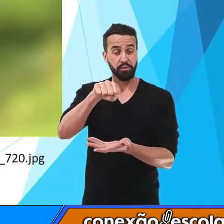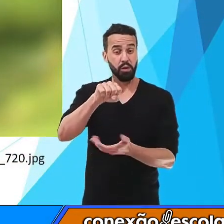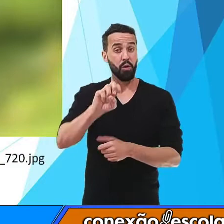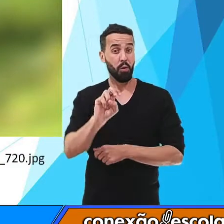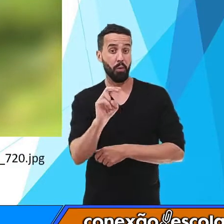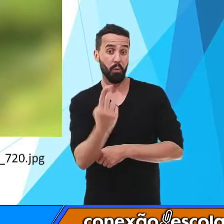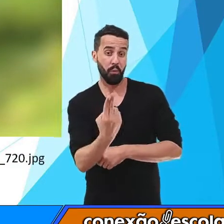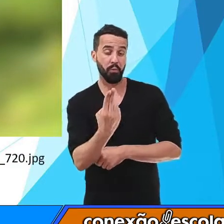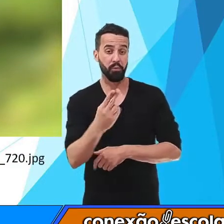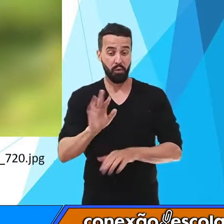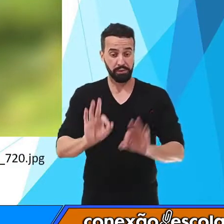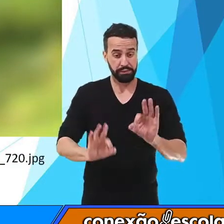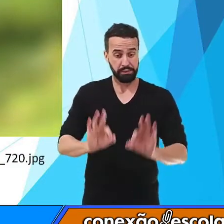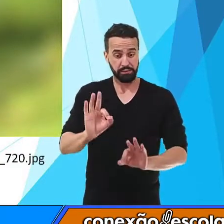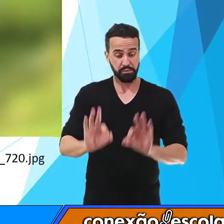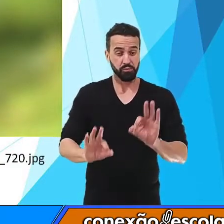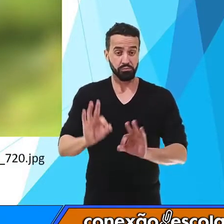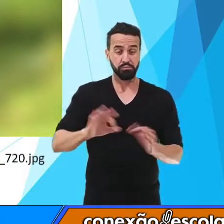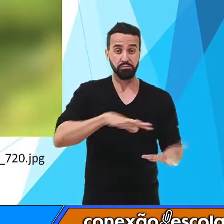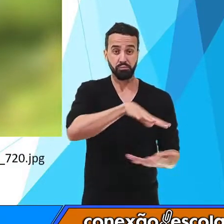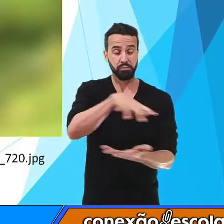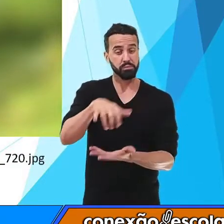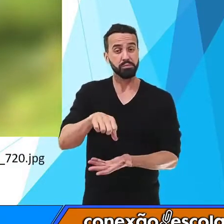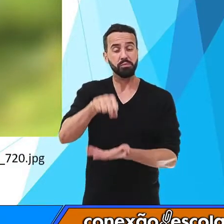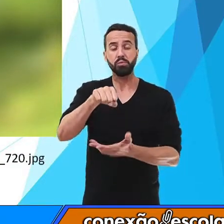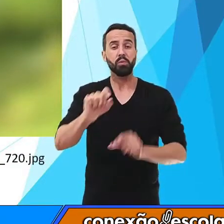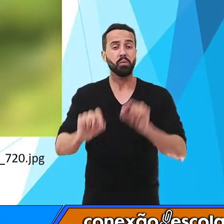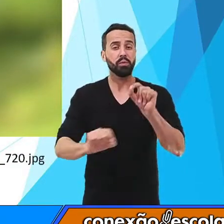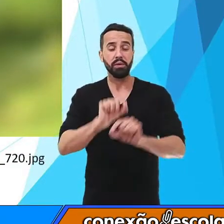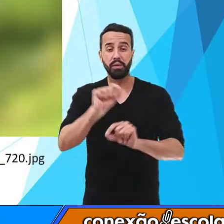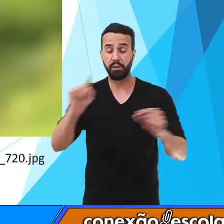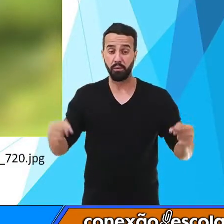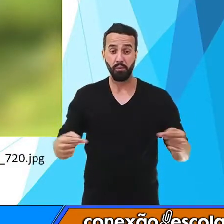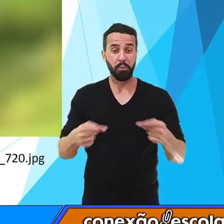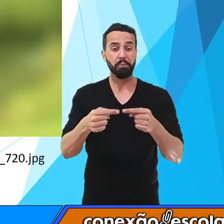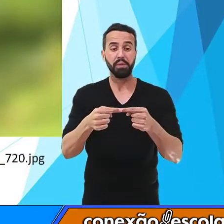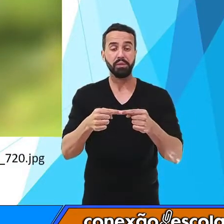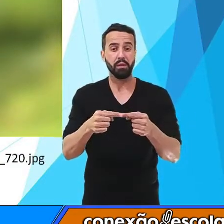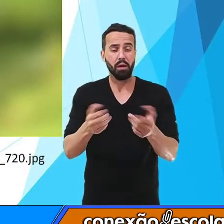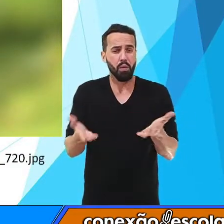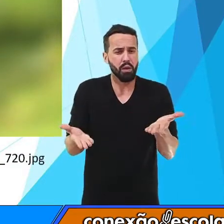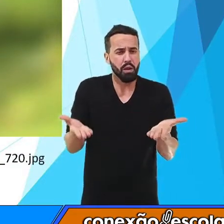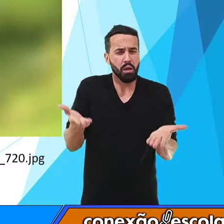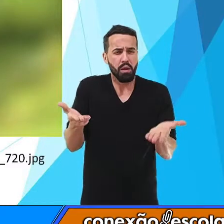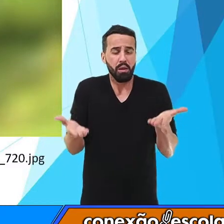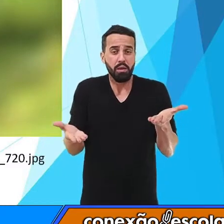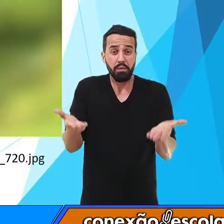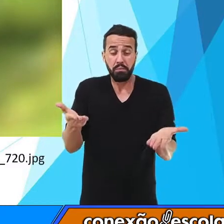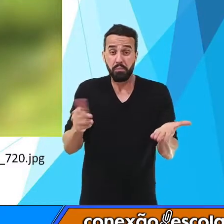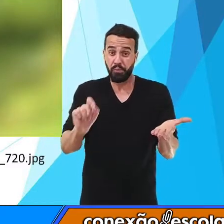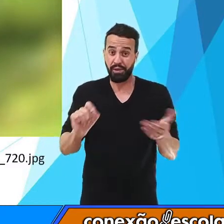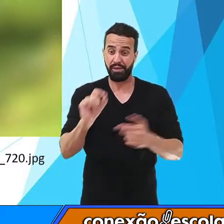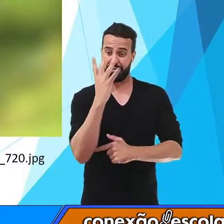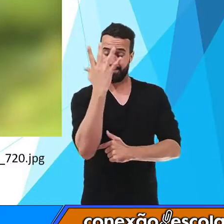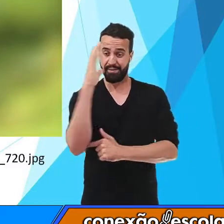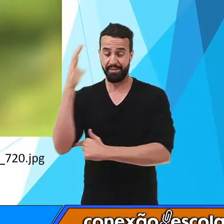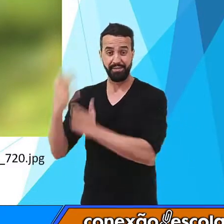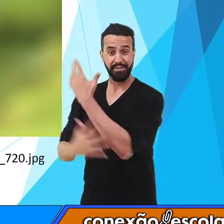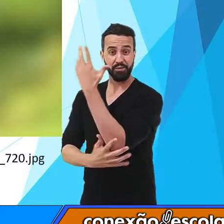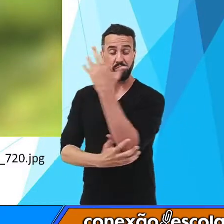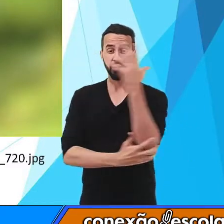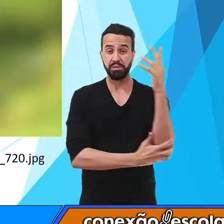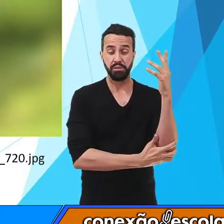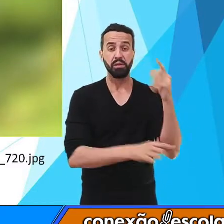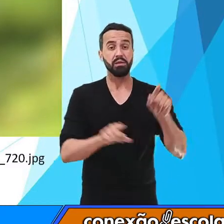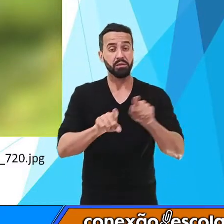desenvolvimento sustentável está associado à harmonia entre a natureza e os